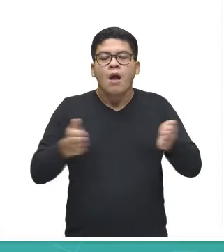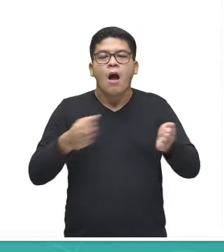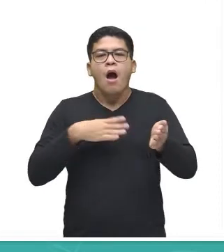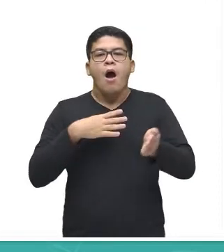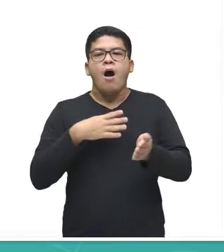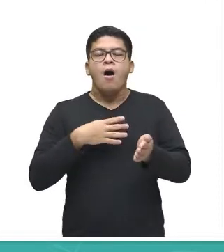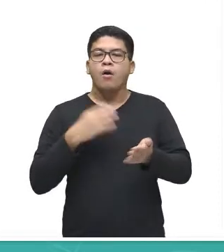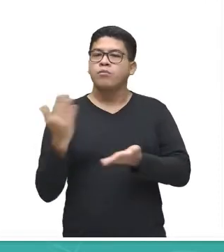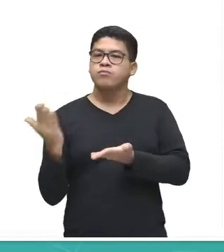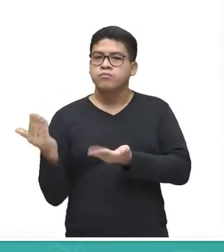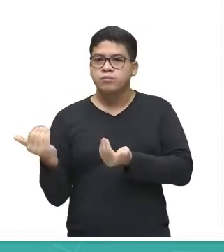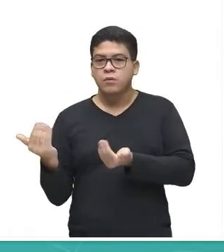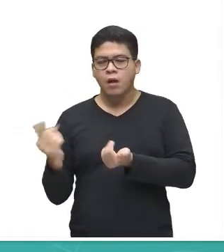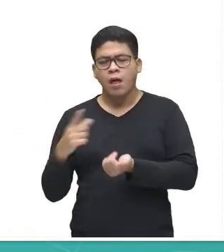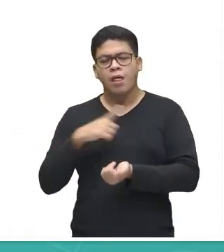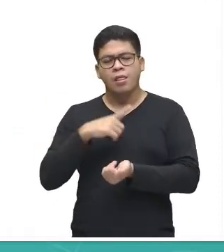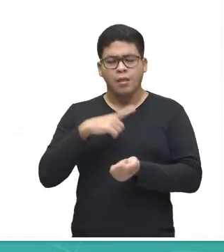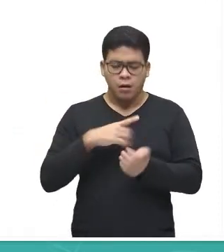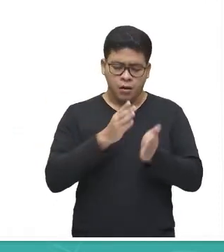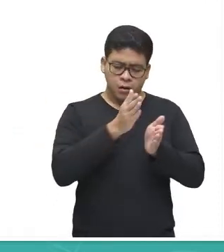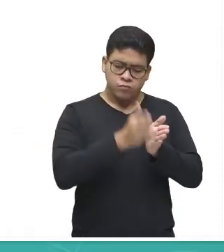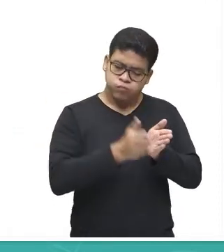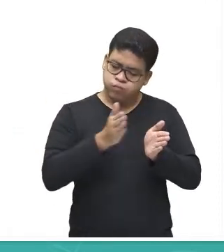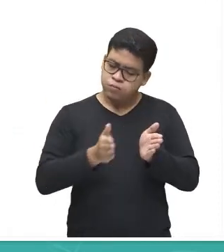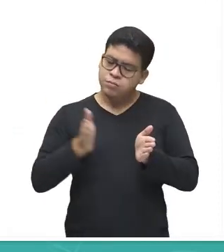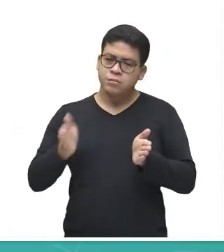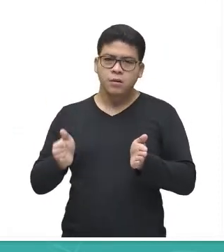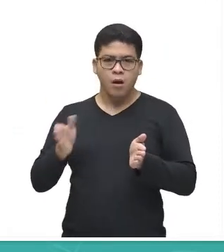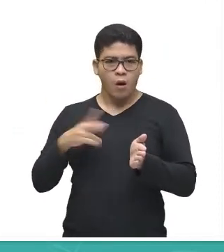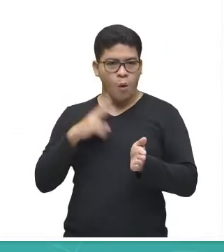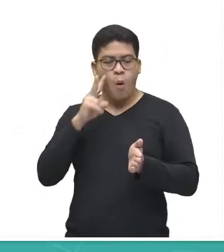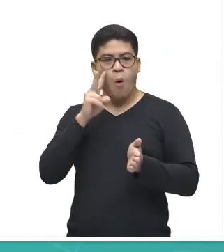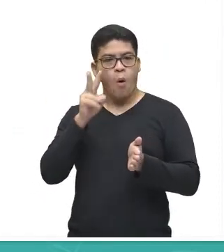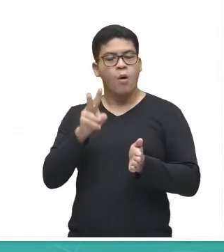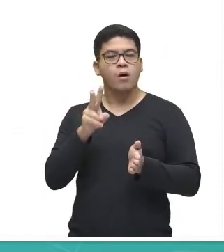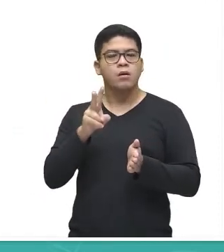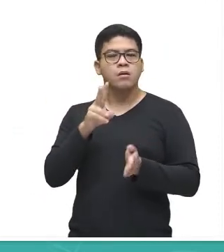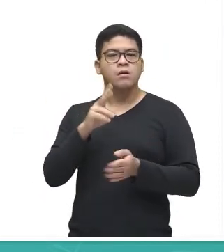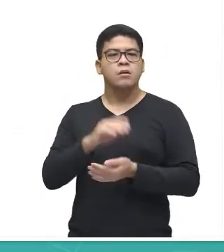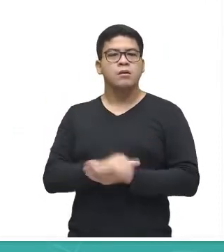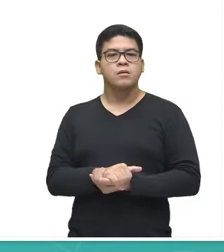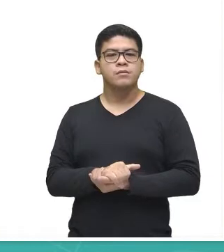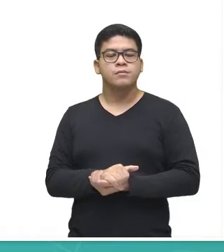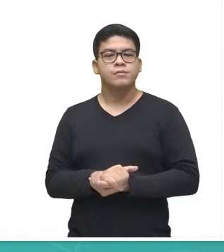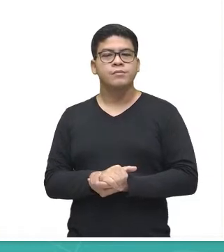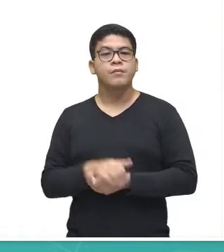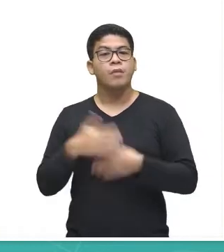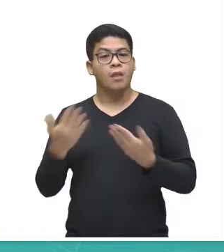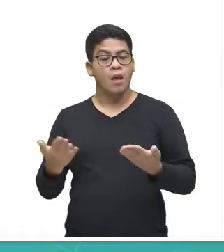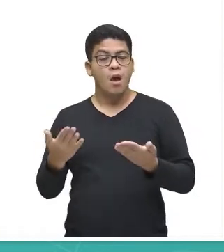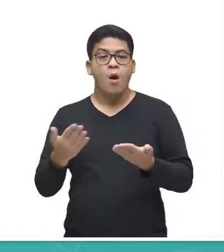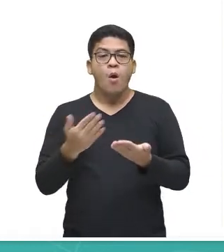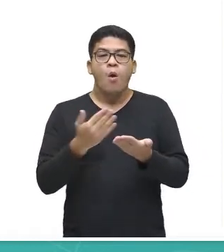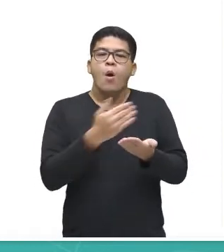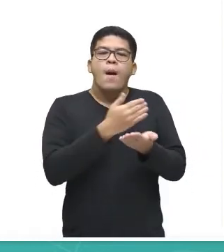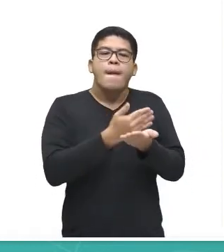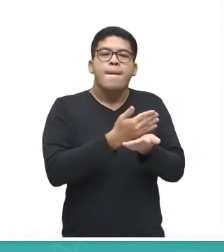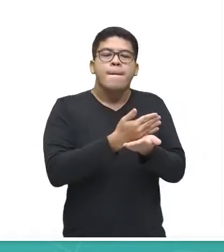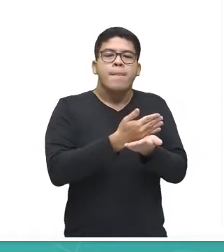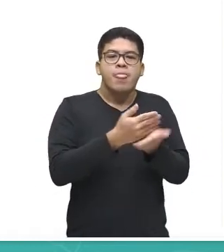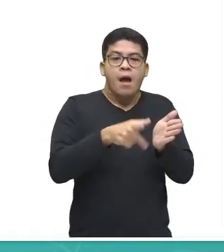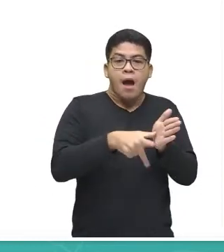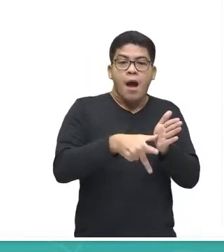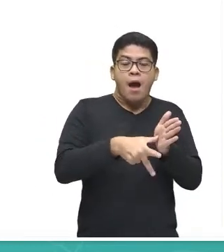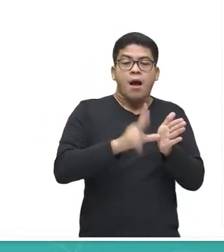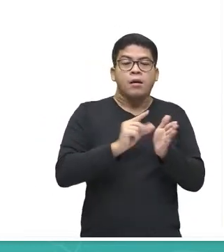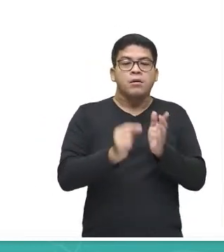ela tem etapas, várias etapas. Então vamos acompanhar esse alfa que nós trouxemos para vocês, que mostra essas etapas,